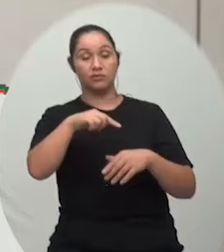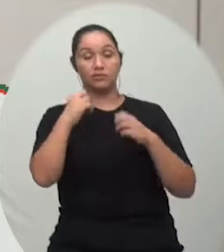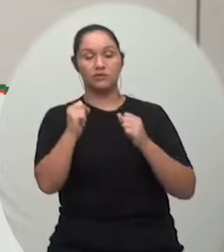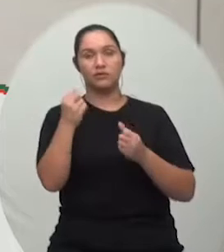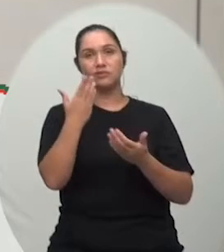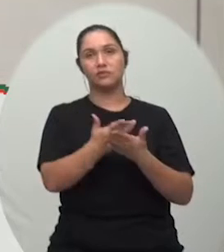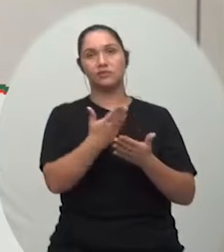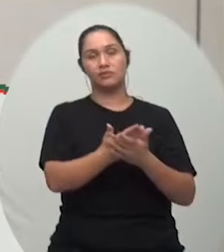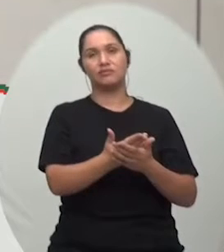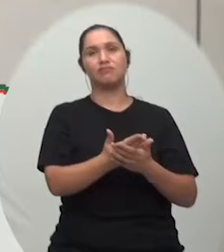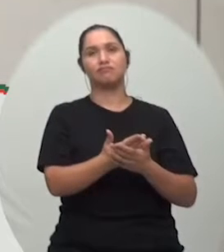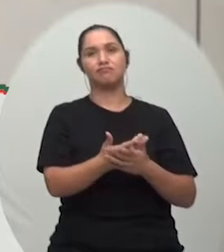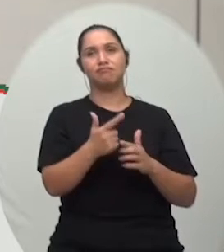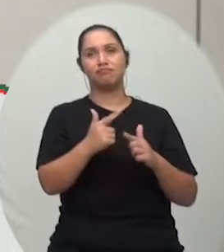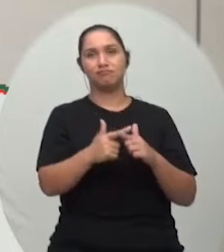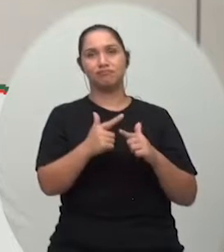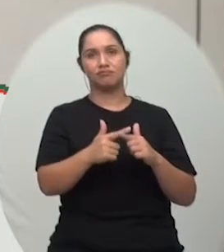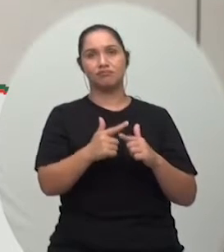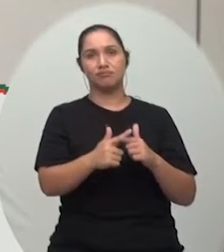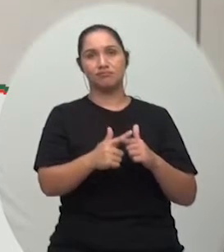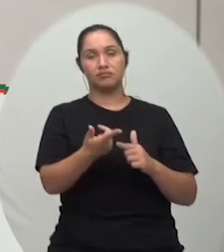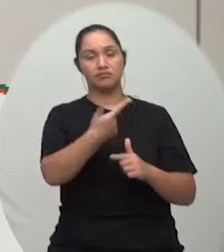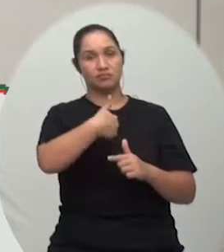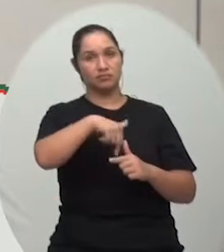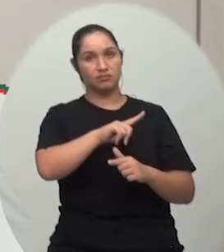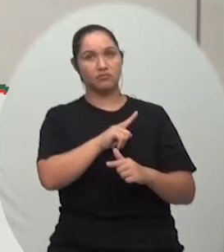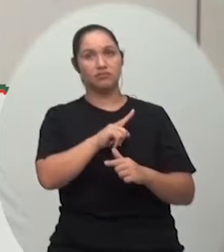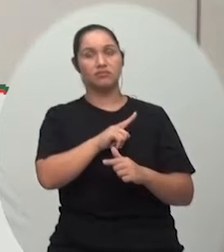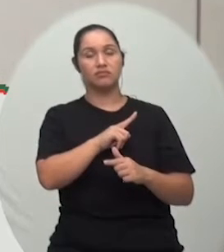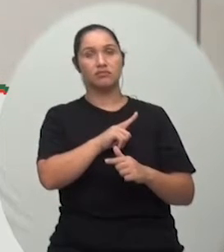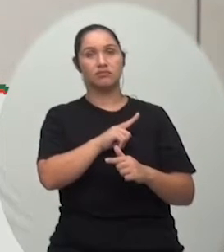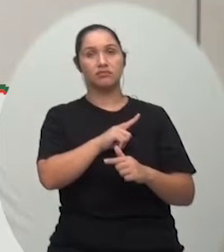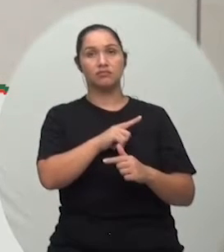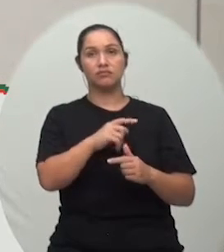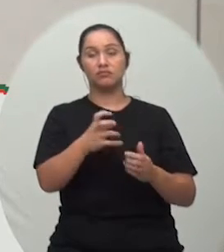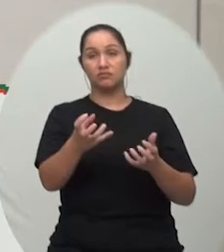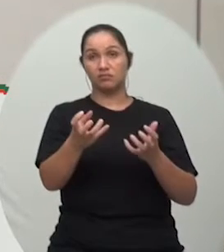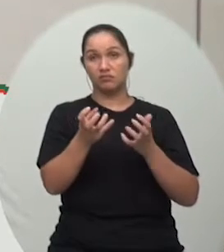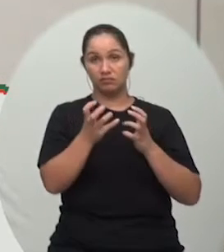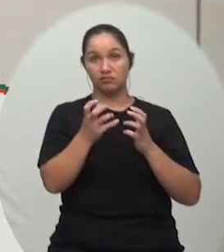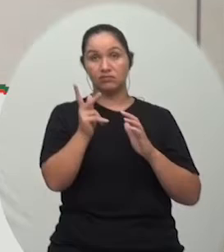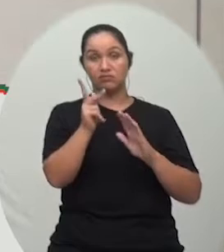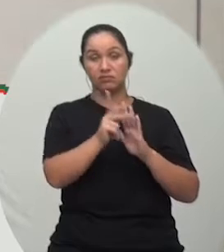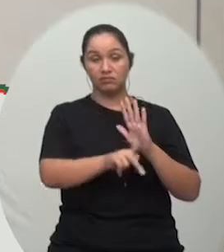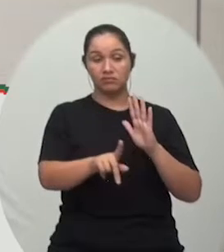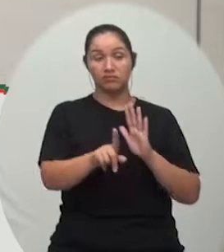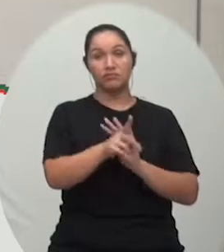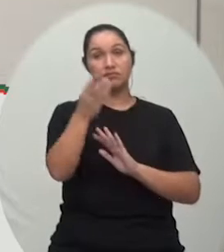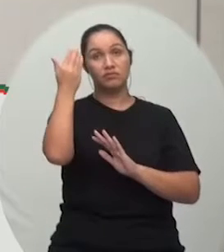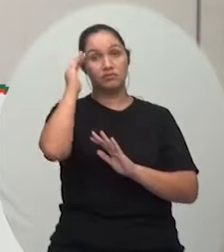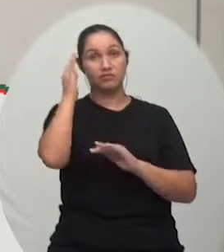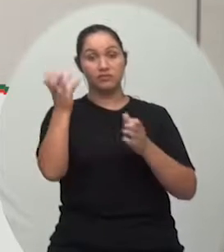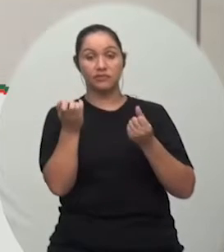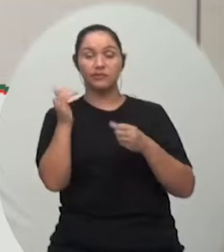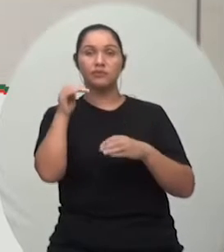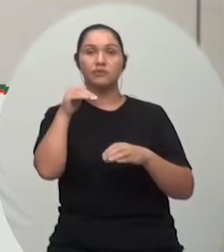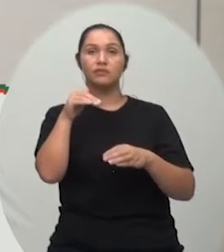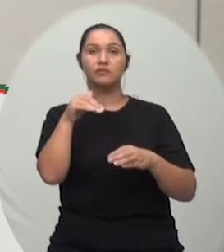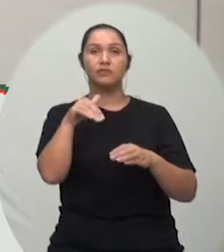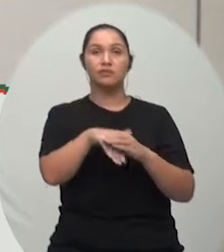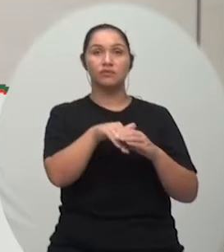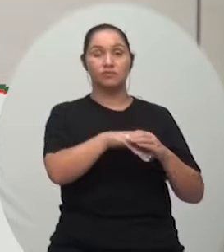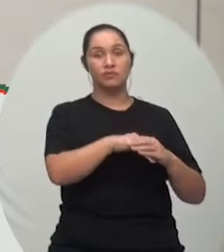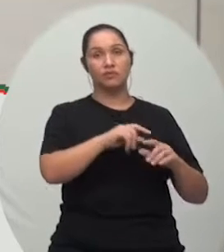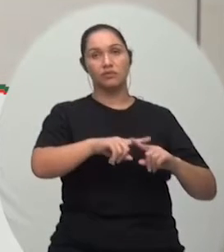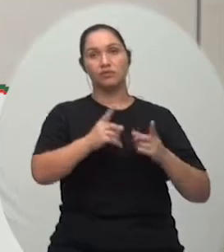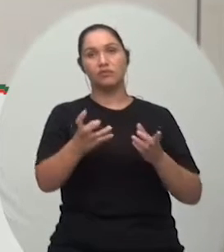Sabe, até porque não é nossa intenção reprovar o projeto, mas justo pelo contrário, é só fazer uma adequação a ele